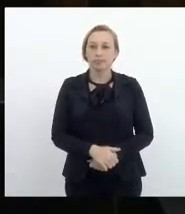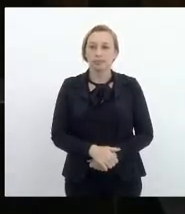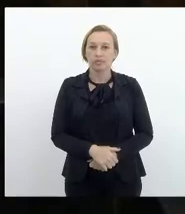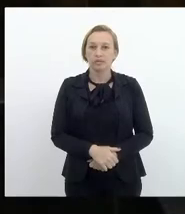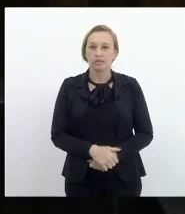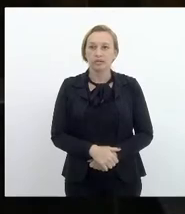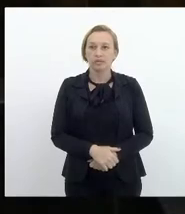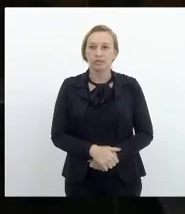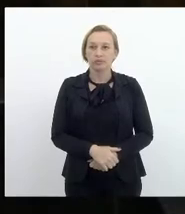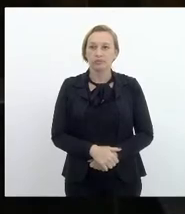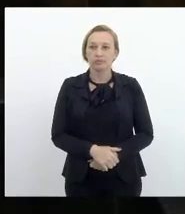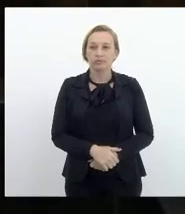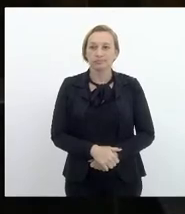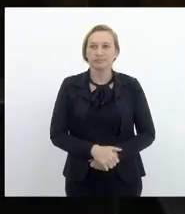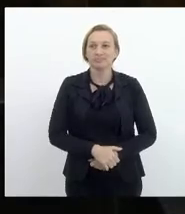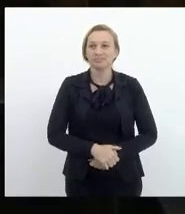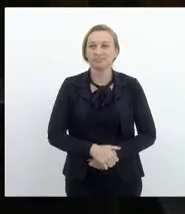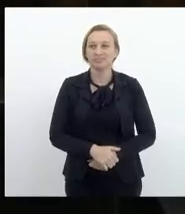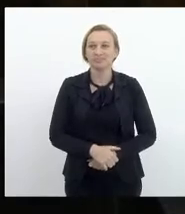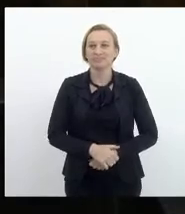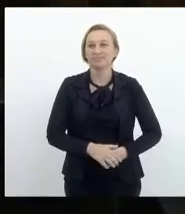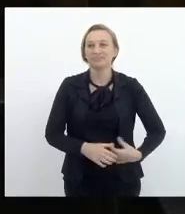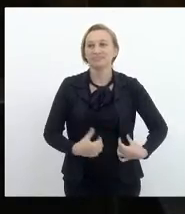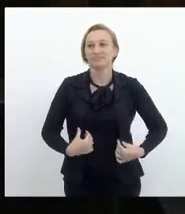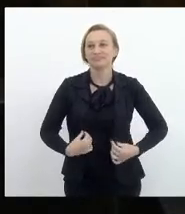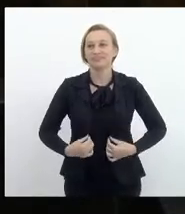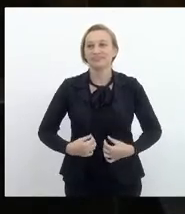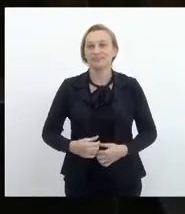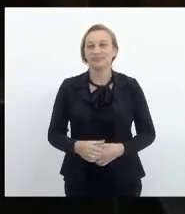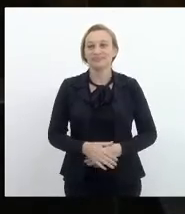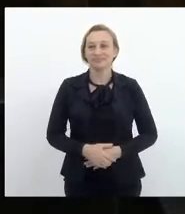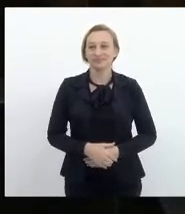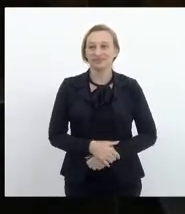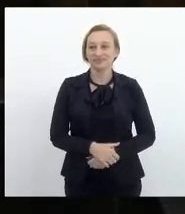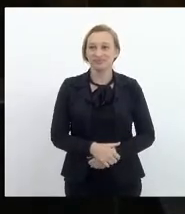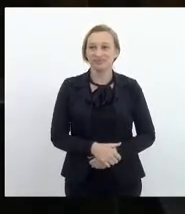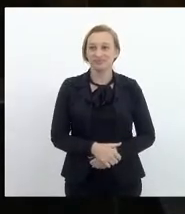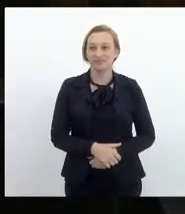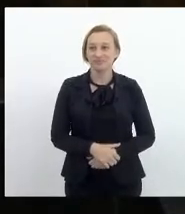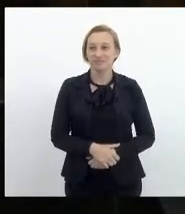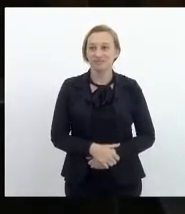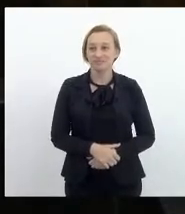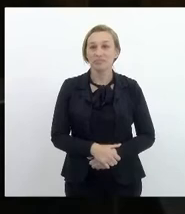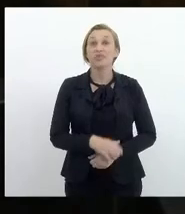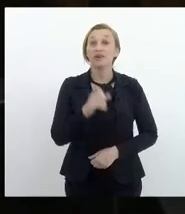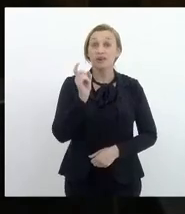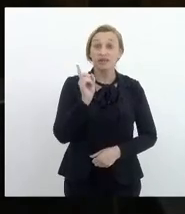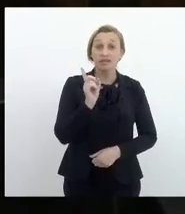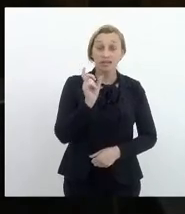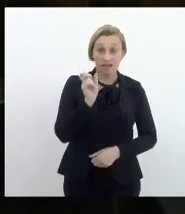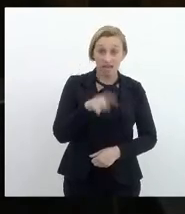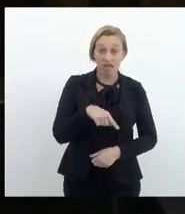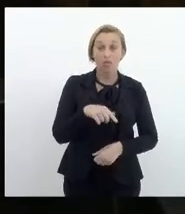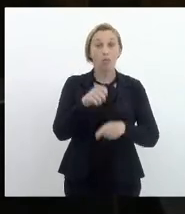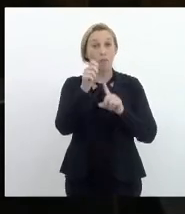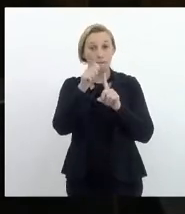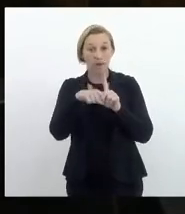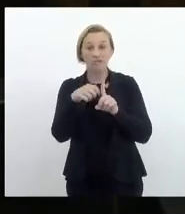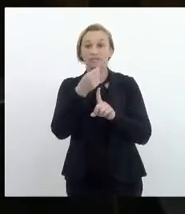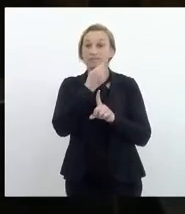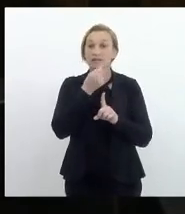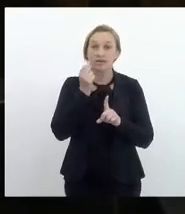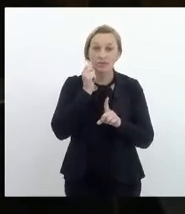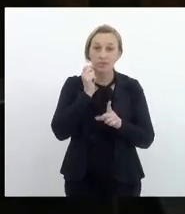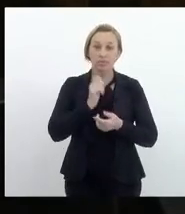e nós vamos entrar no mês extremamente simbólico que é o mês de setembro